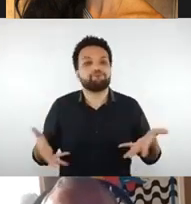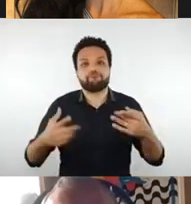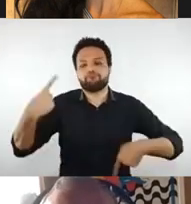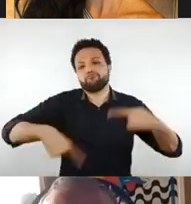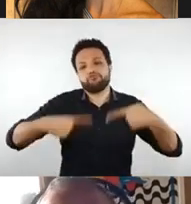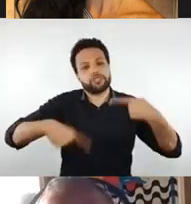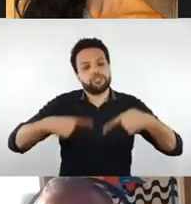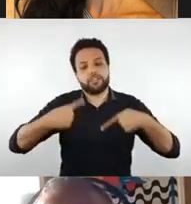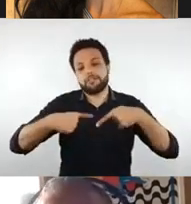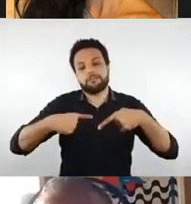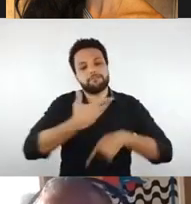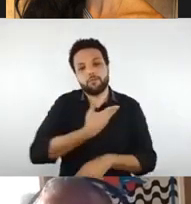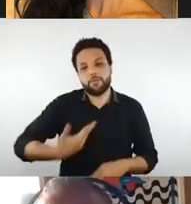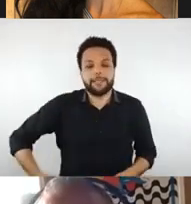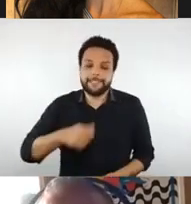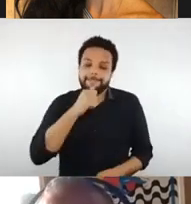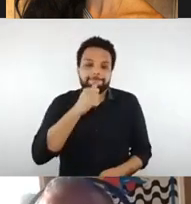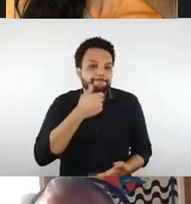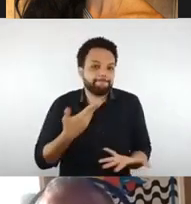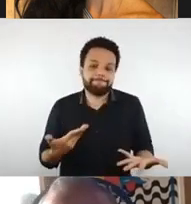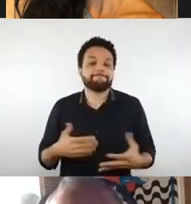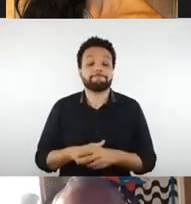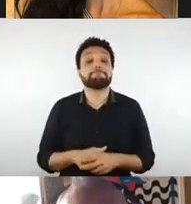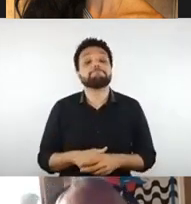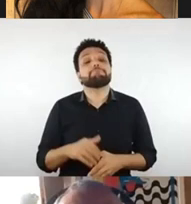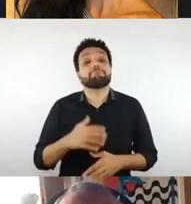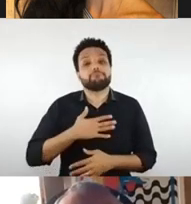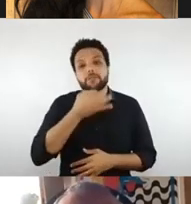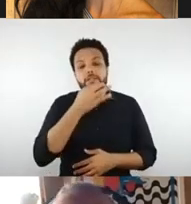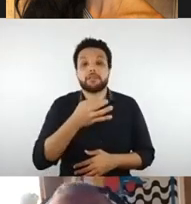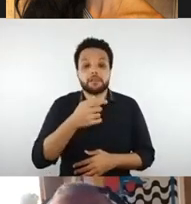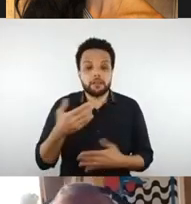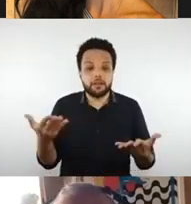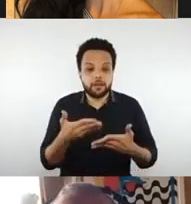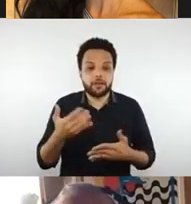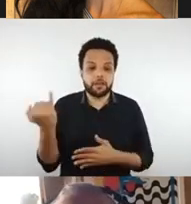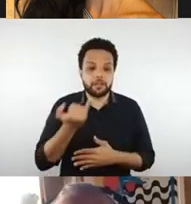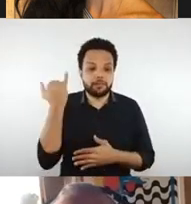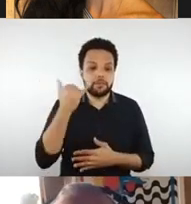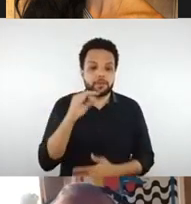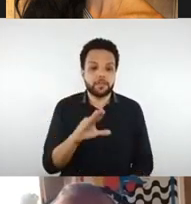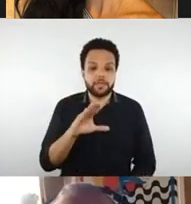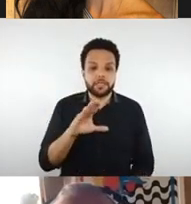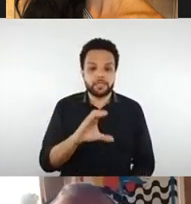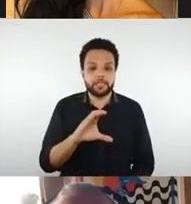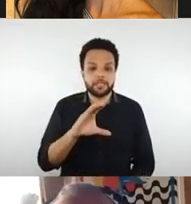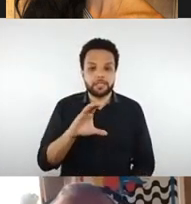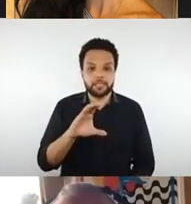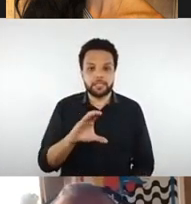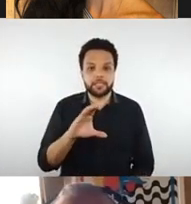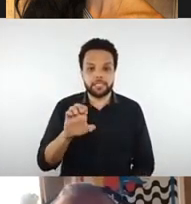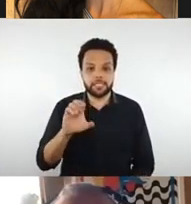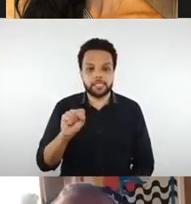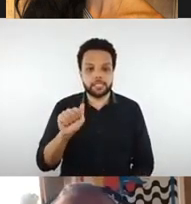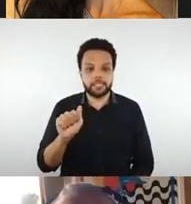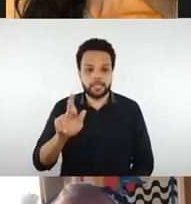políticas públicas. Mas eu acho que é importante a gente ouvir também a palavra do César, que